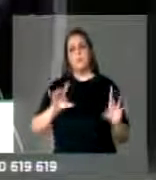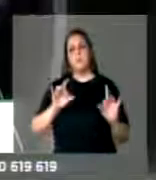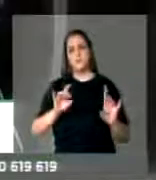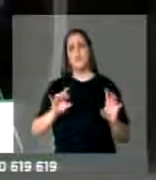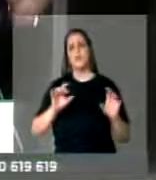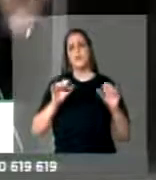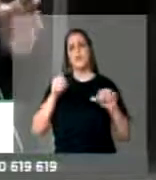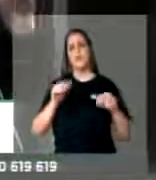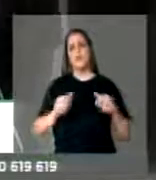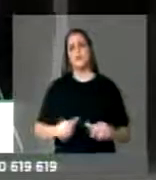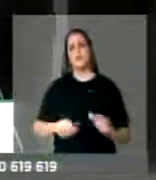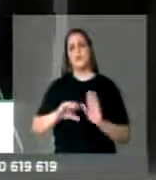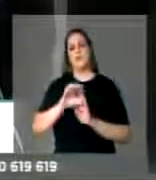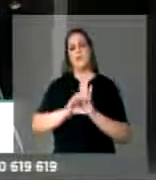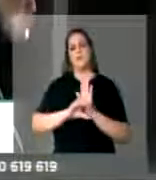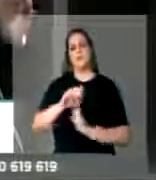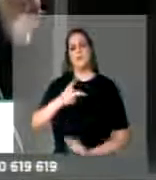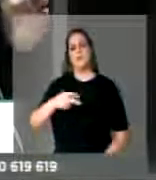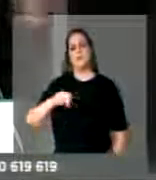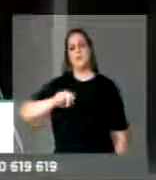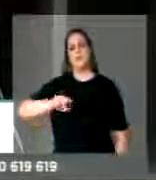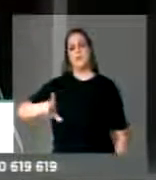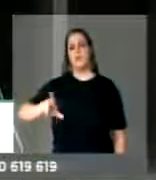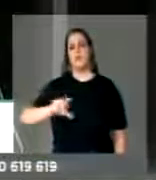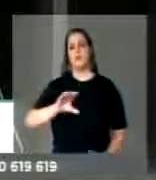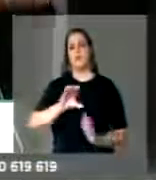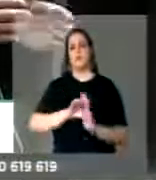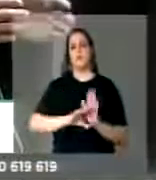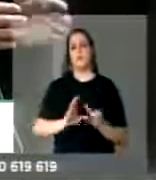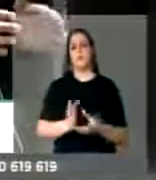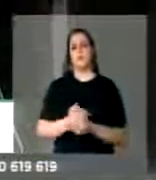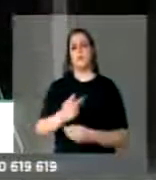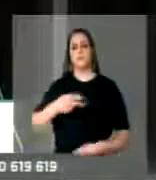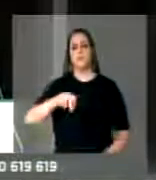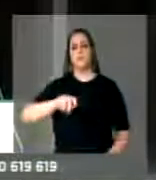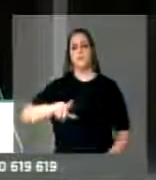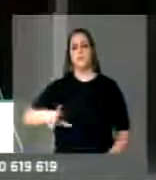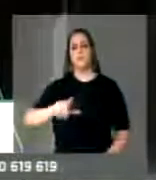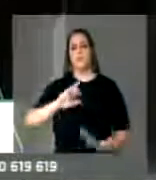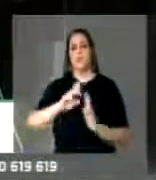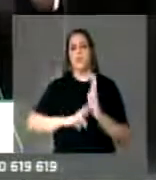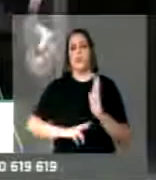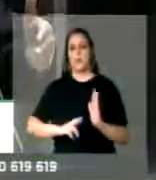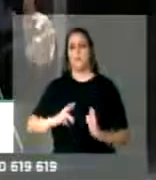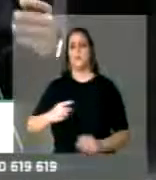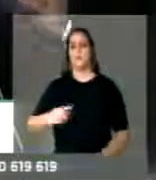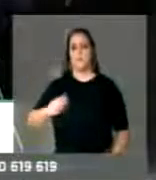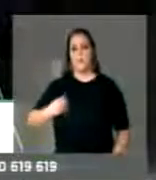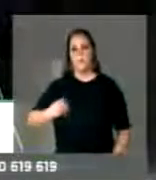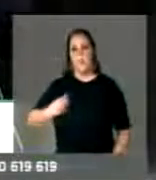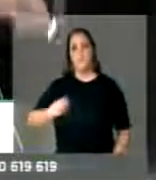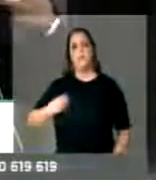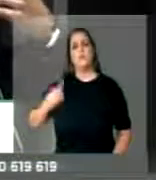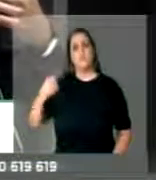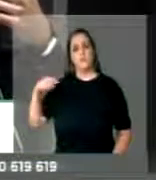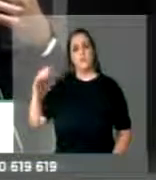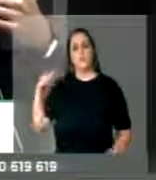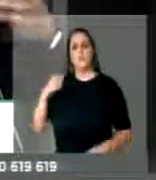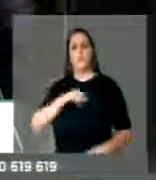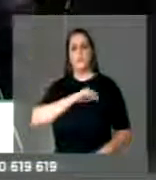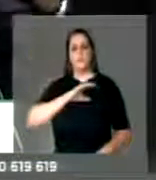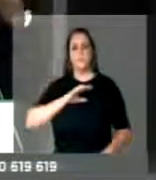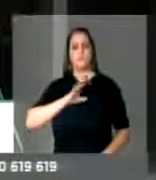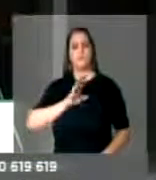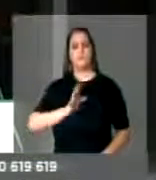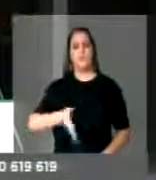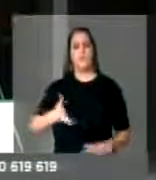a revisão do Código Penal, do Código de Processo Penal. O relator desta comissão estava presente na comissão e já